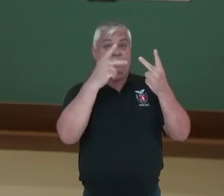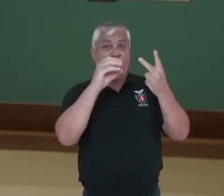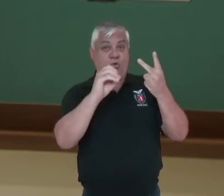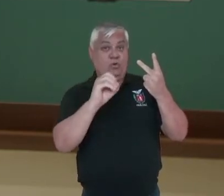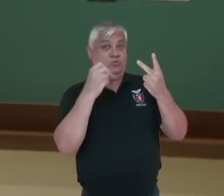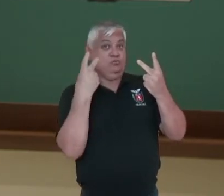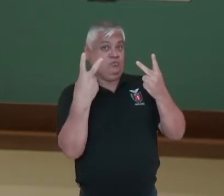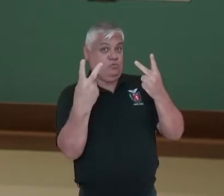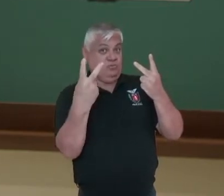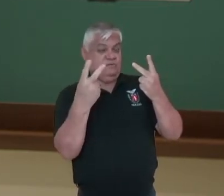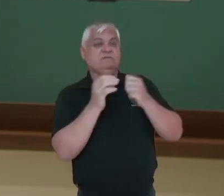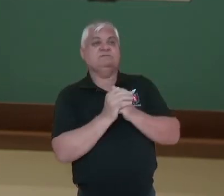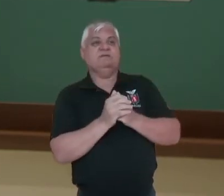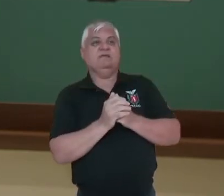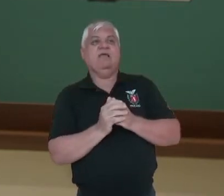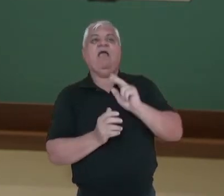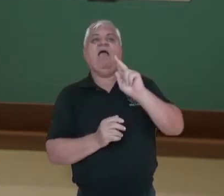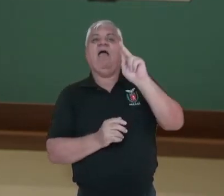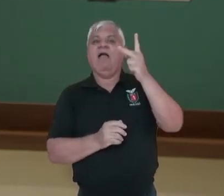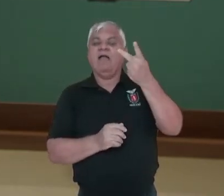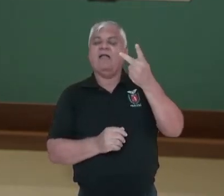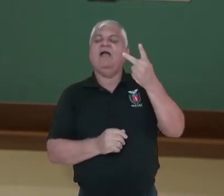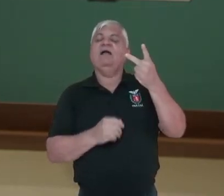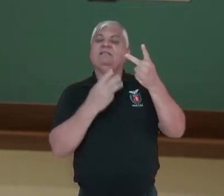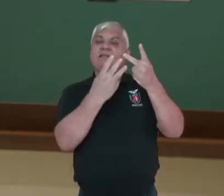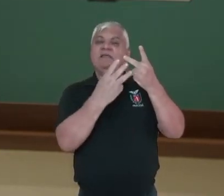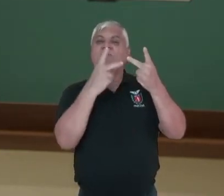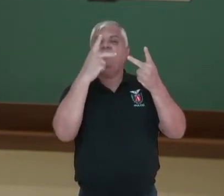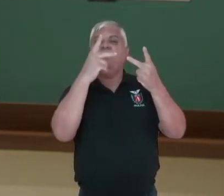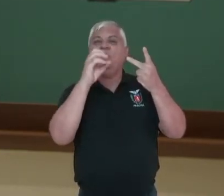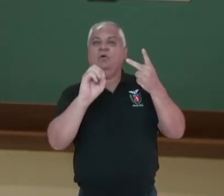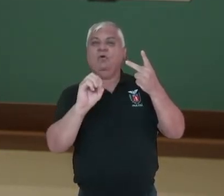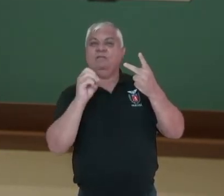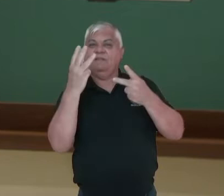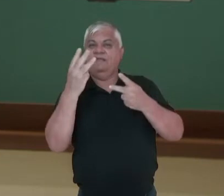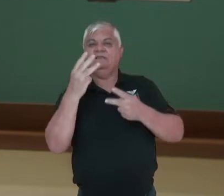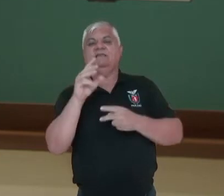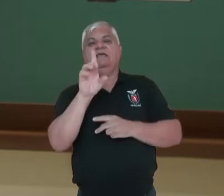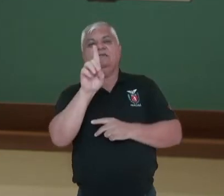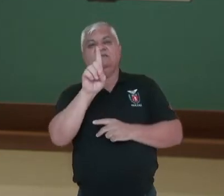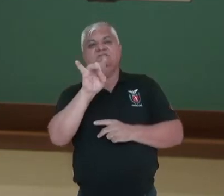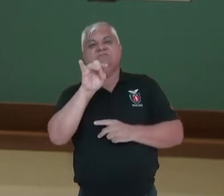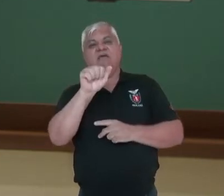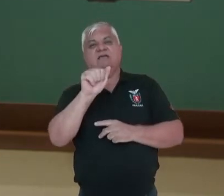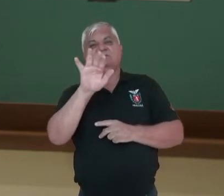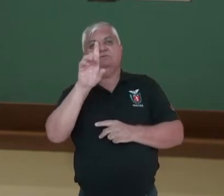monoácido, certo? E o H3PO3, que vai ser um diácido.